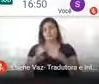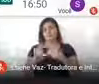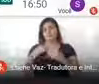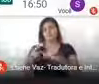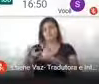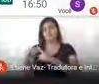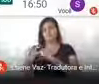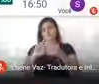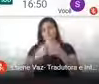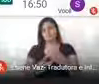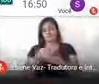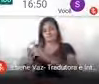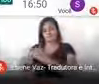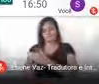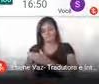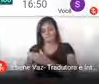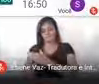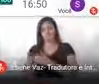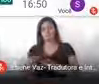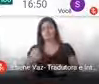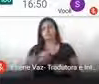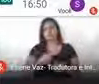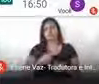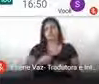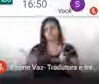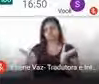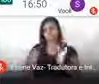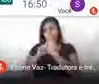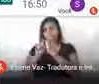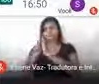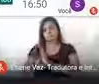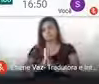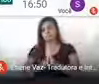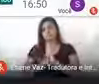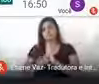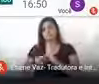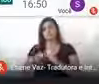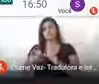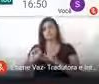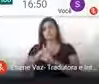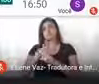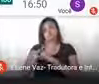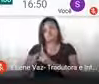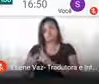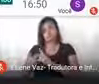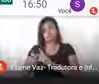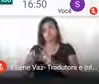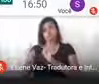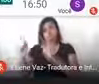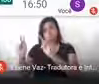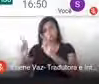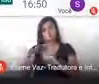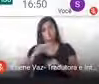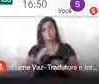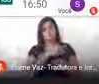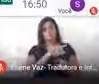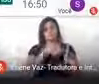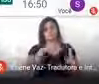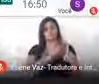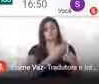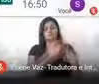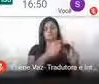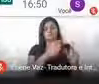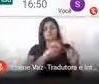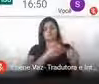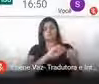nós aplicamos o questionário sociolinguístico. Né? Já nas comunidades quilombolas, que não são comunidades bilíngues, nós